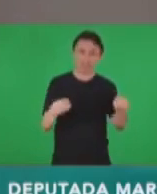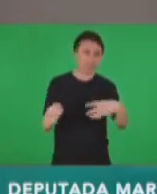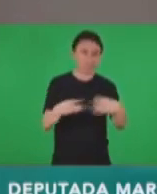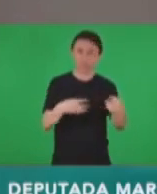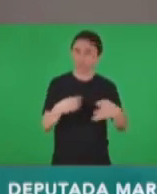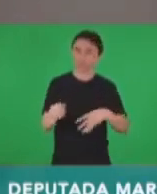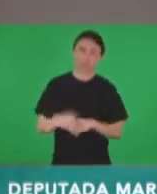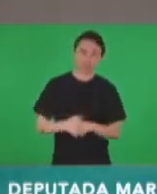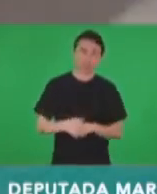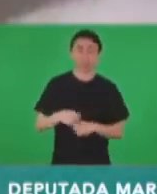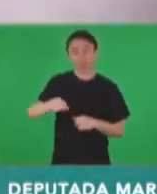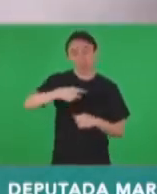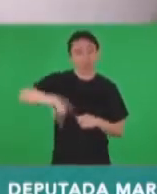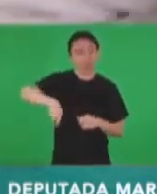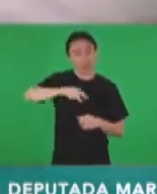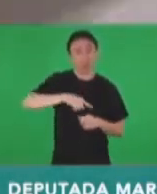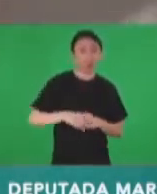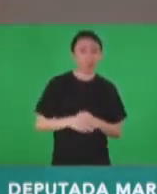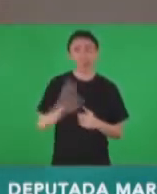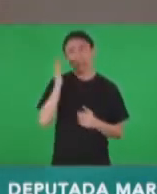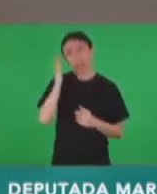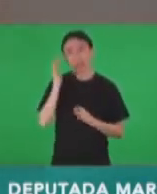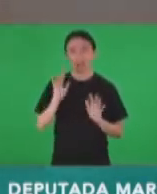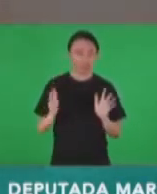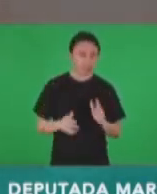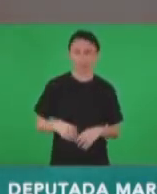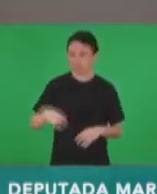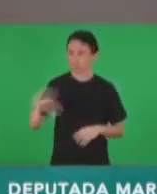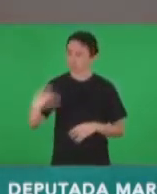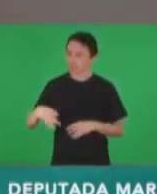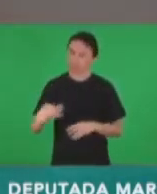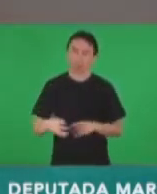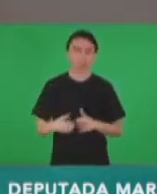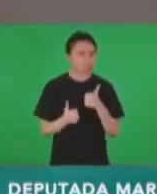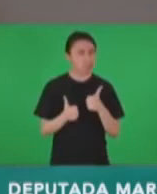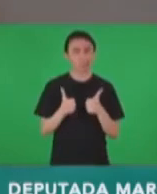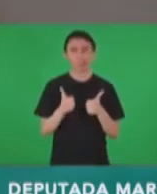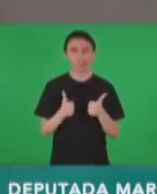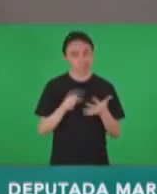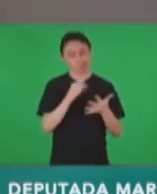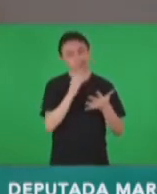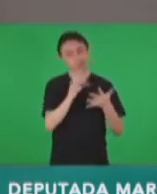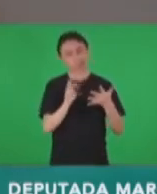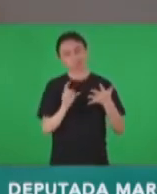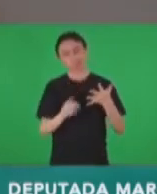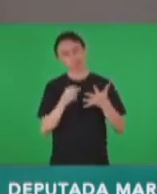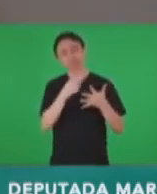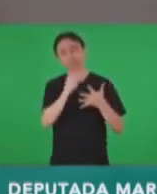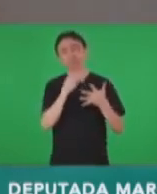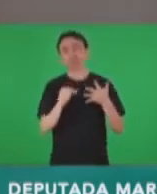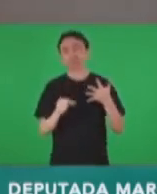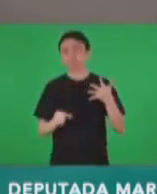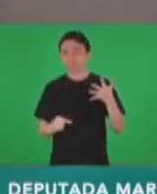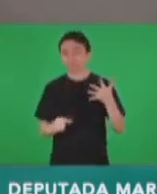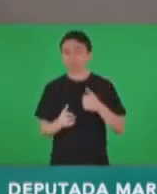certo tendo mais de 35% do esgoto coletado